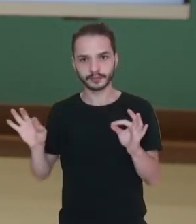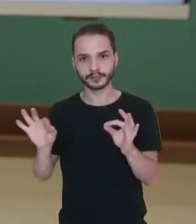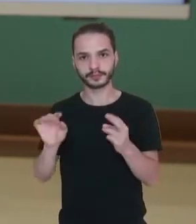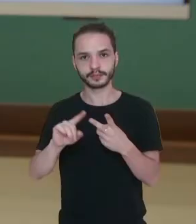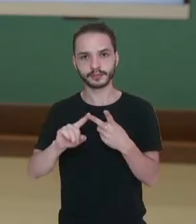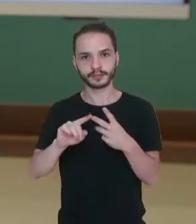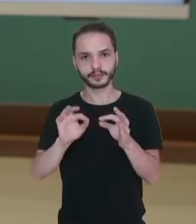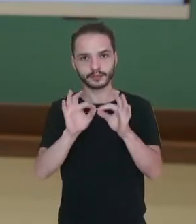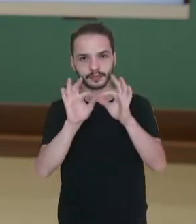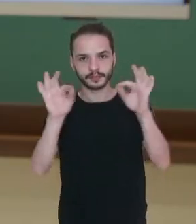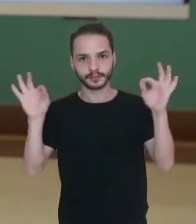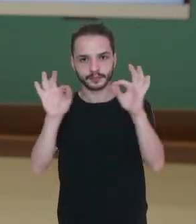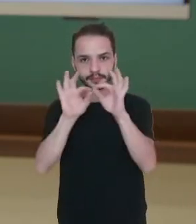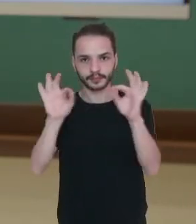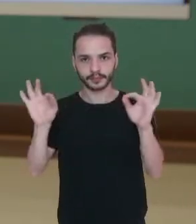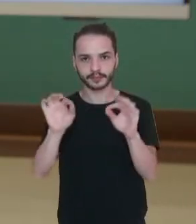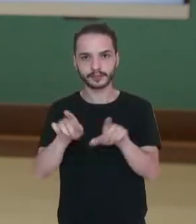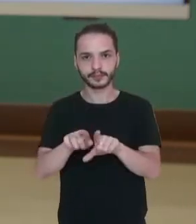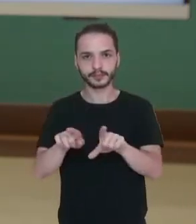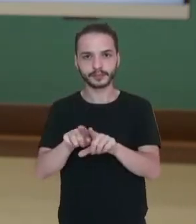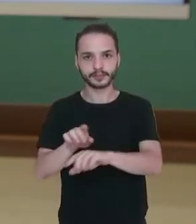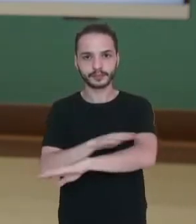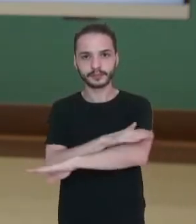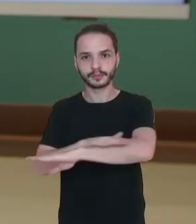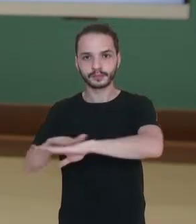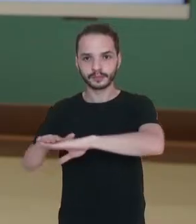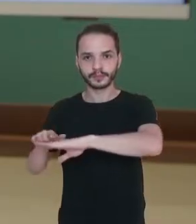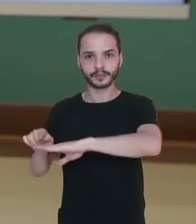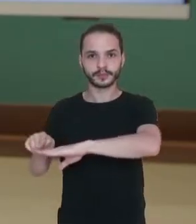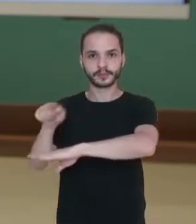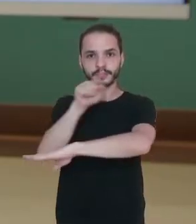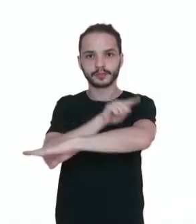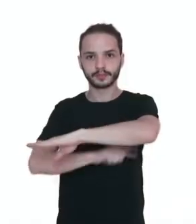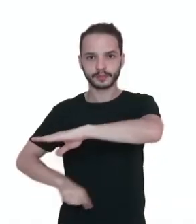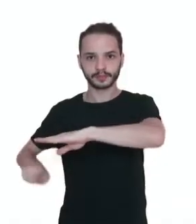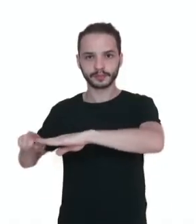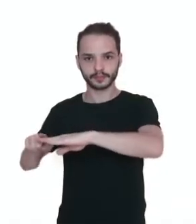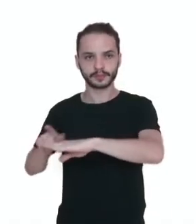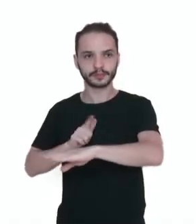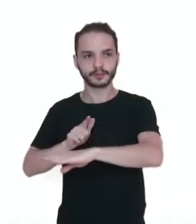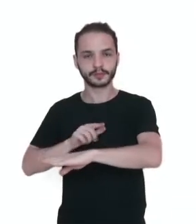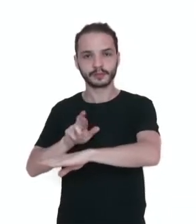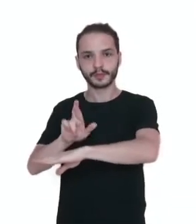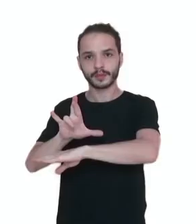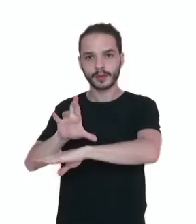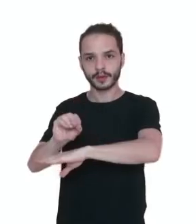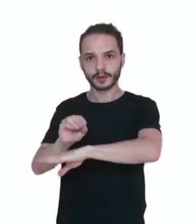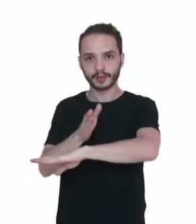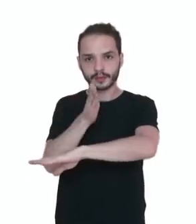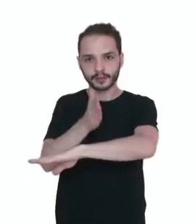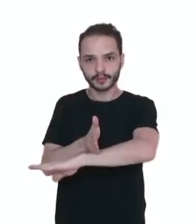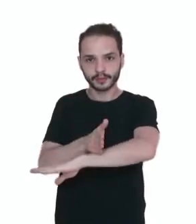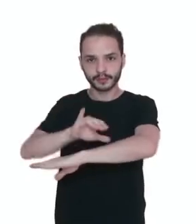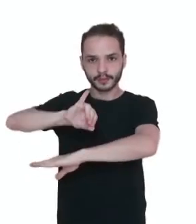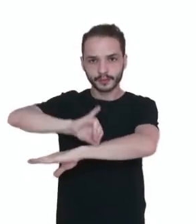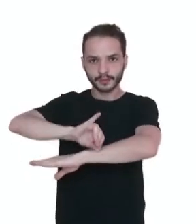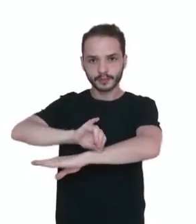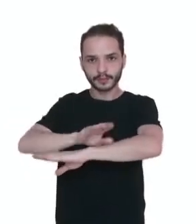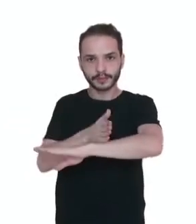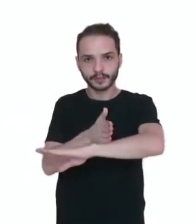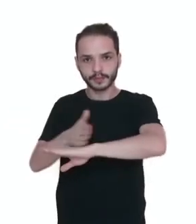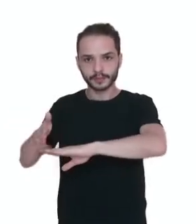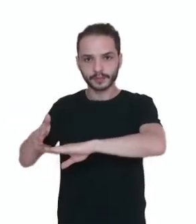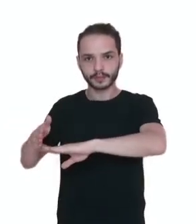diâmetro. Então aqui o raio, ele é qualquer segmento que une o centro a um ponto da circunferência.